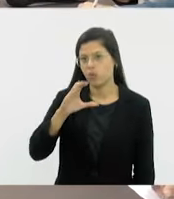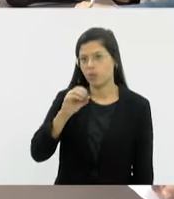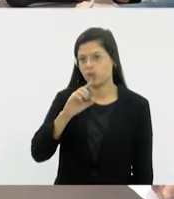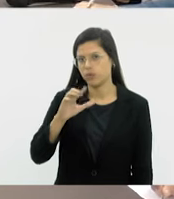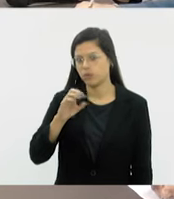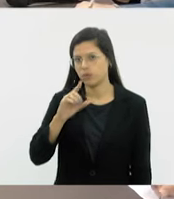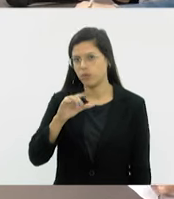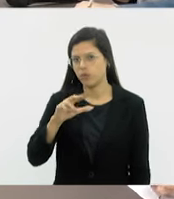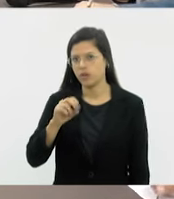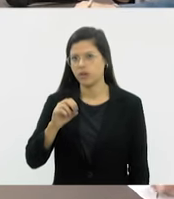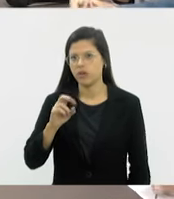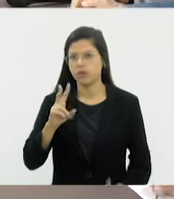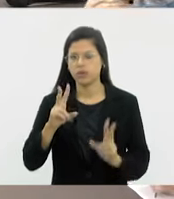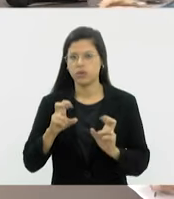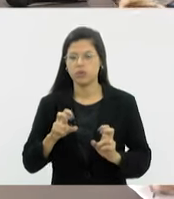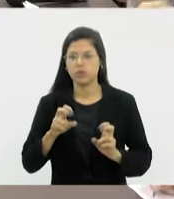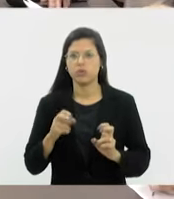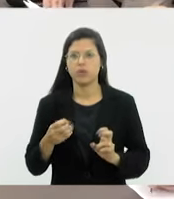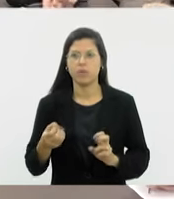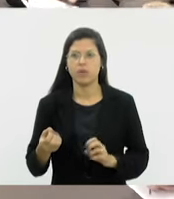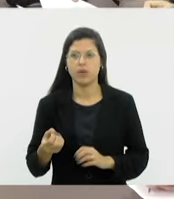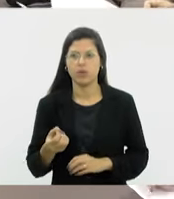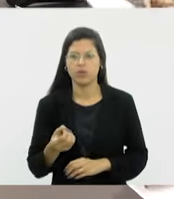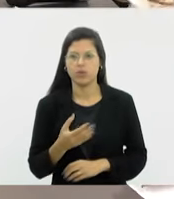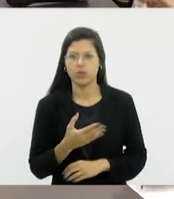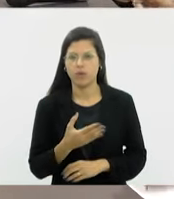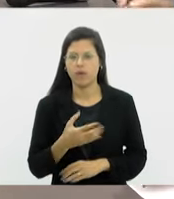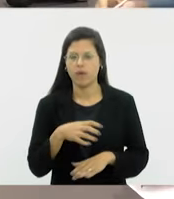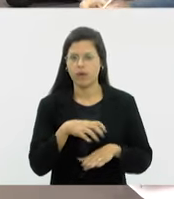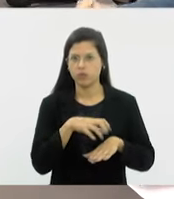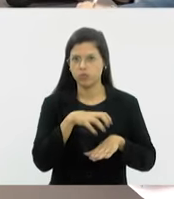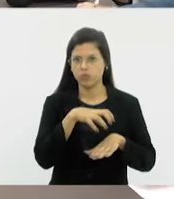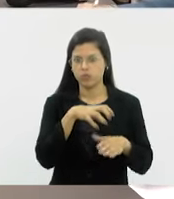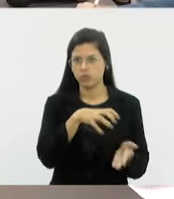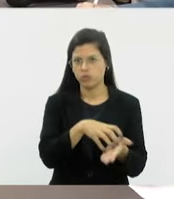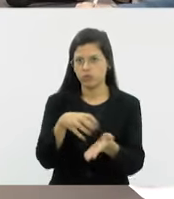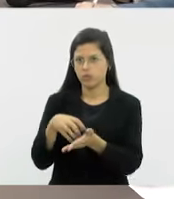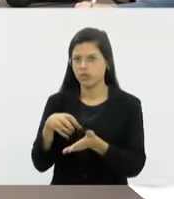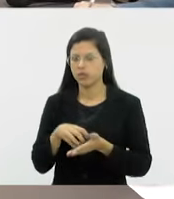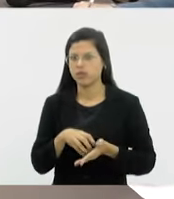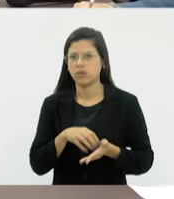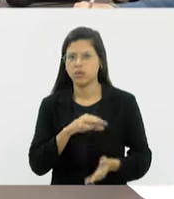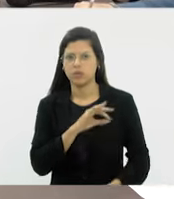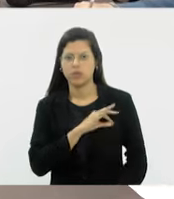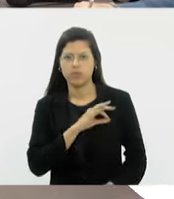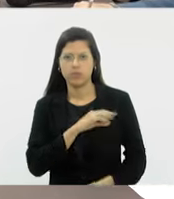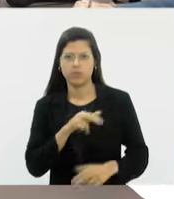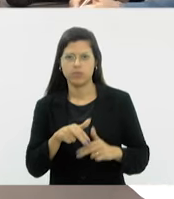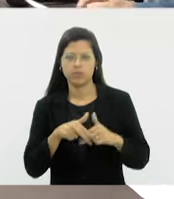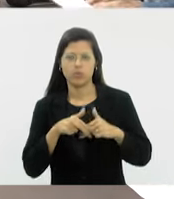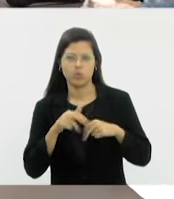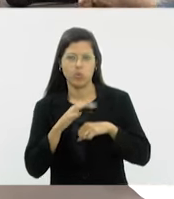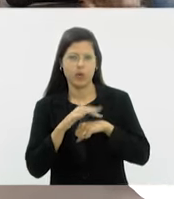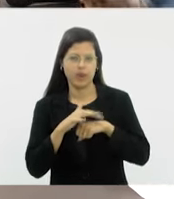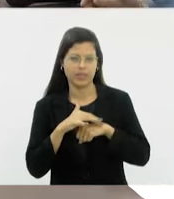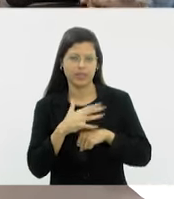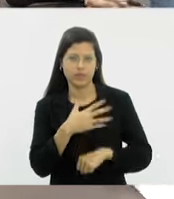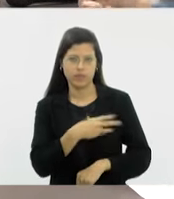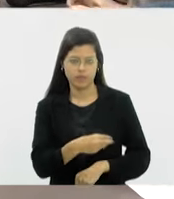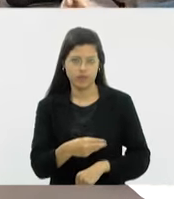sobre a opção de nova lotação por policiais militares em virtude de doença de filhos, cônjuges ou